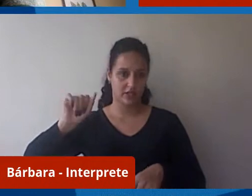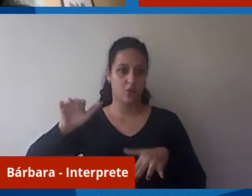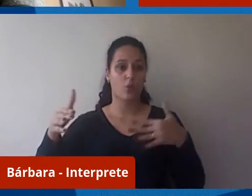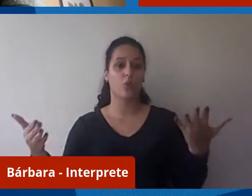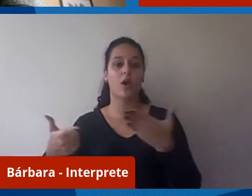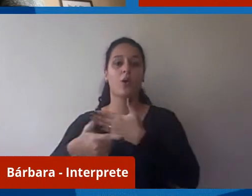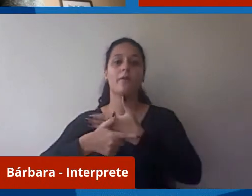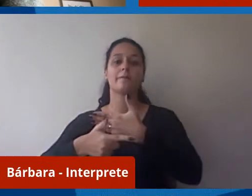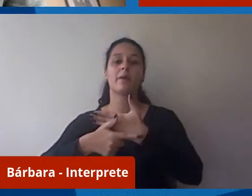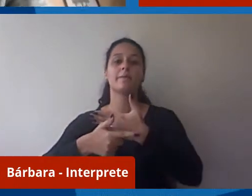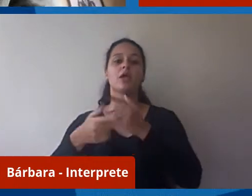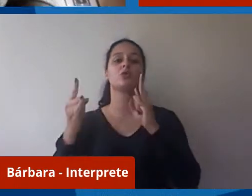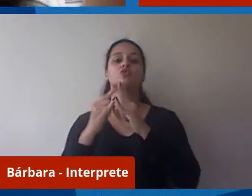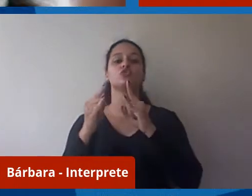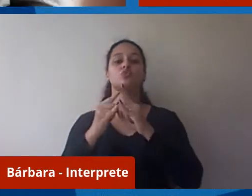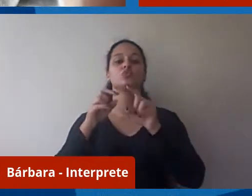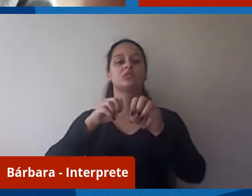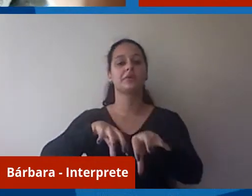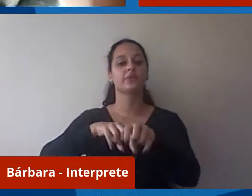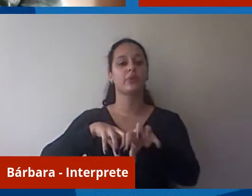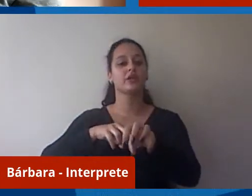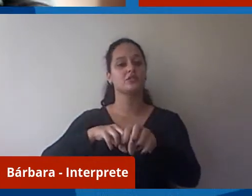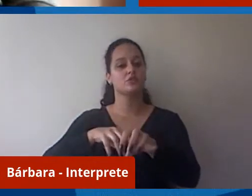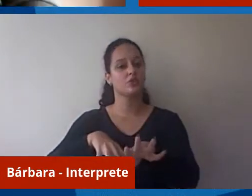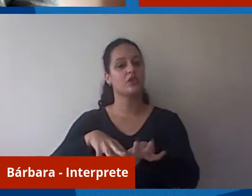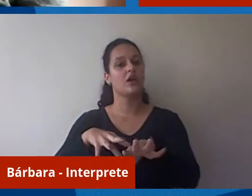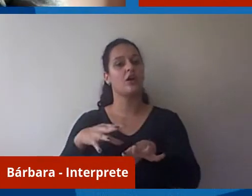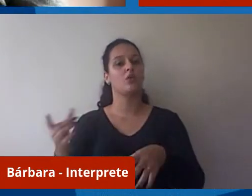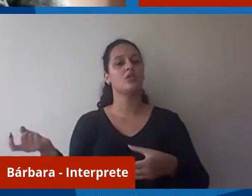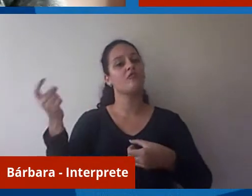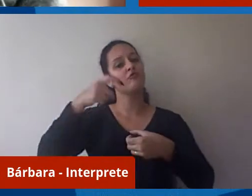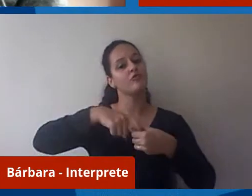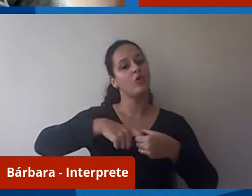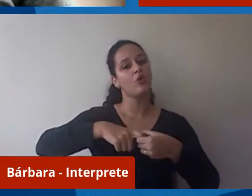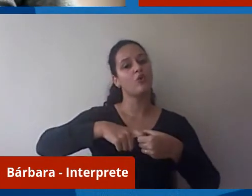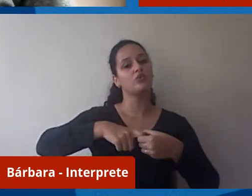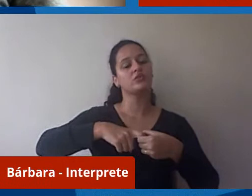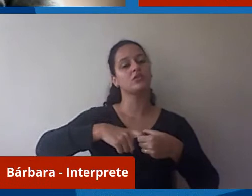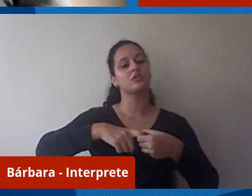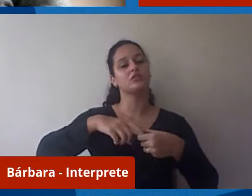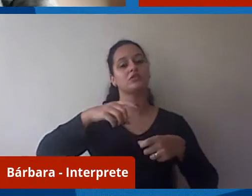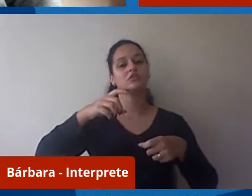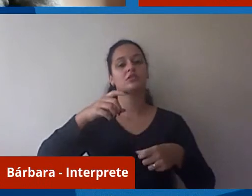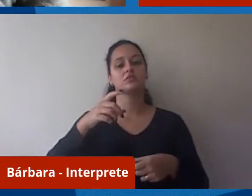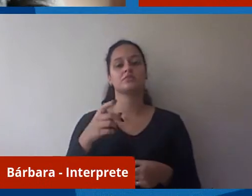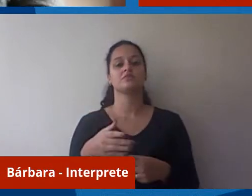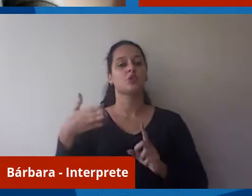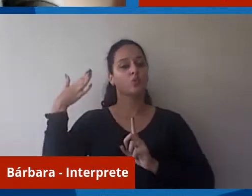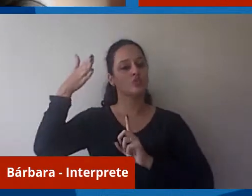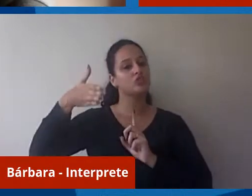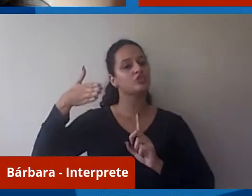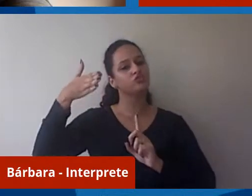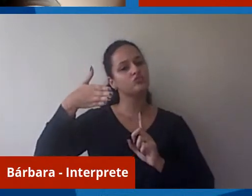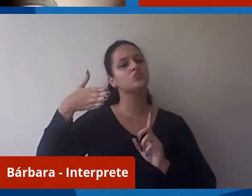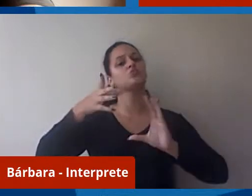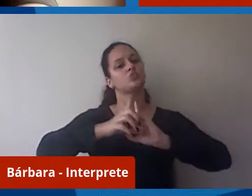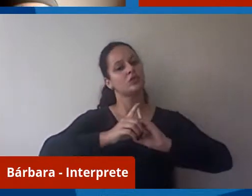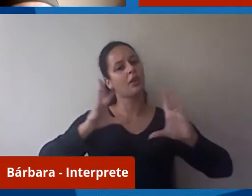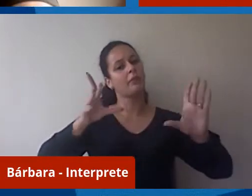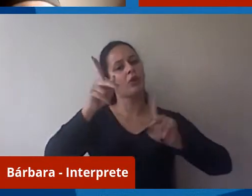educacionais na retomada de um discurso democrático popular? Não, o discurso democrático da direita